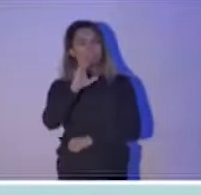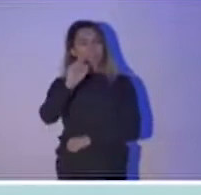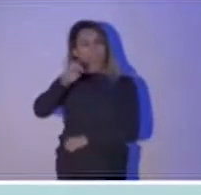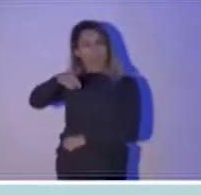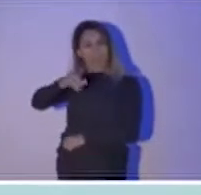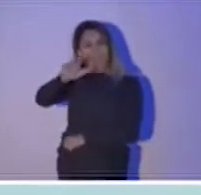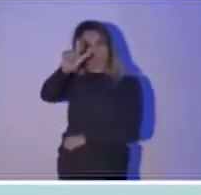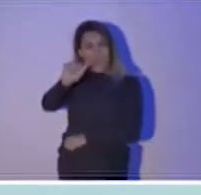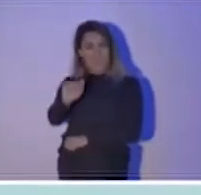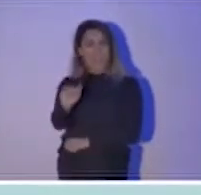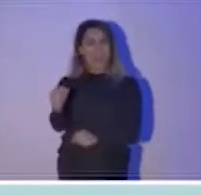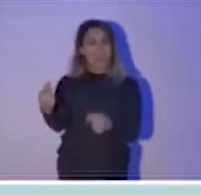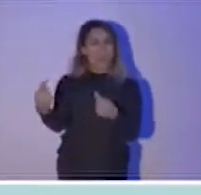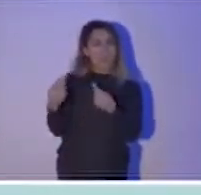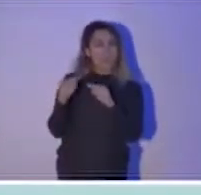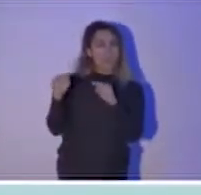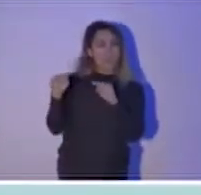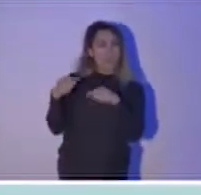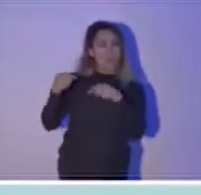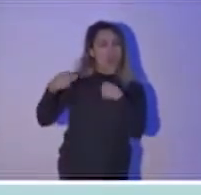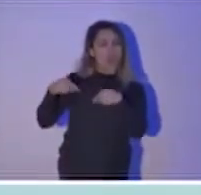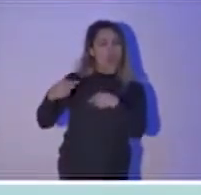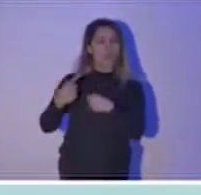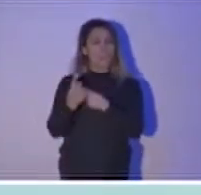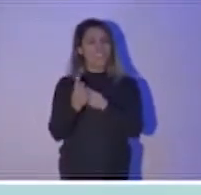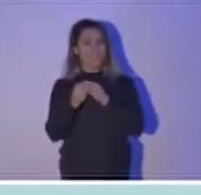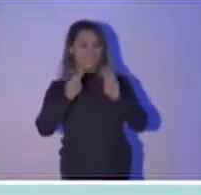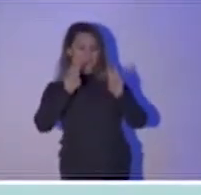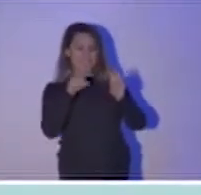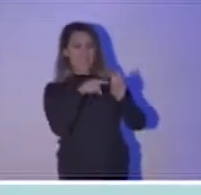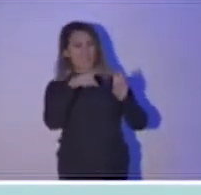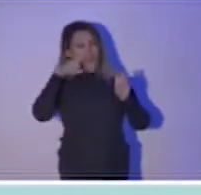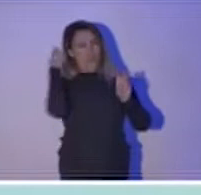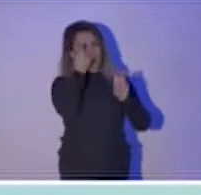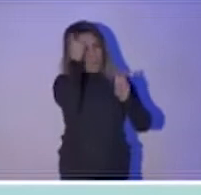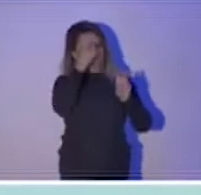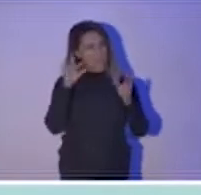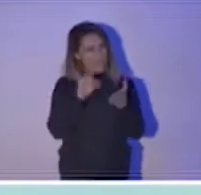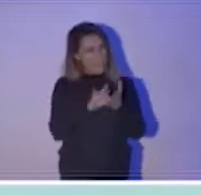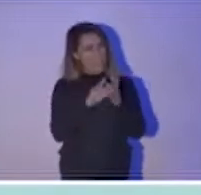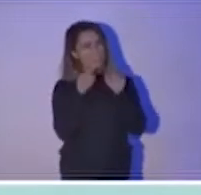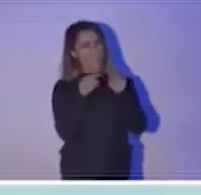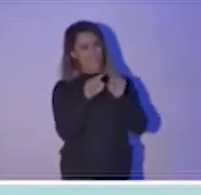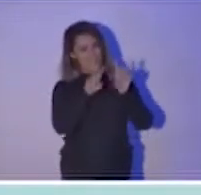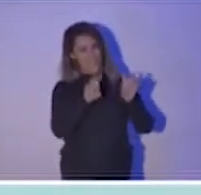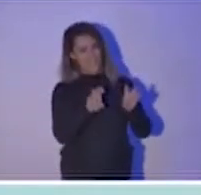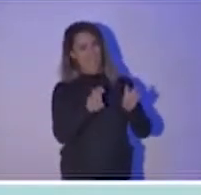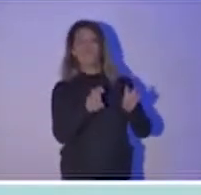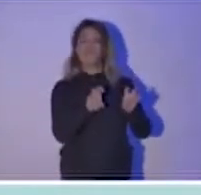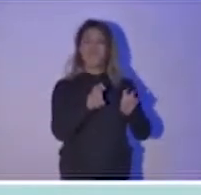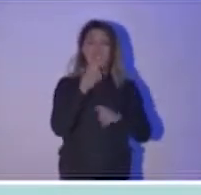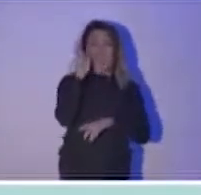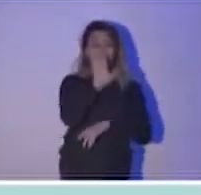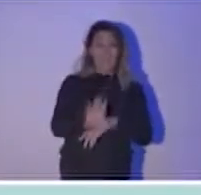eu estou muito preocupada com essa questão. Porque eu acho o seguinte: no Brasil, como nós, sempre falando